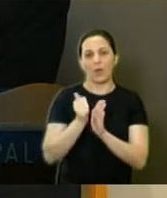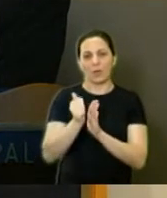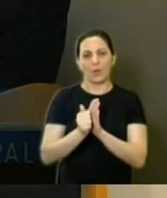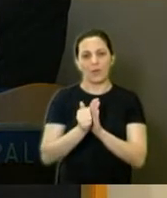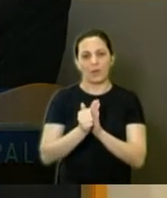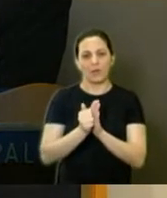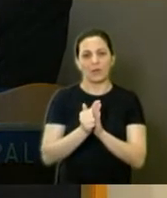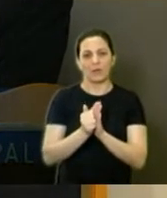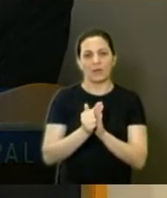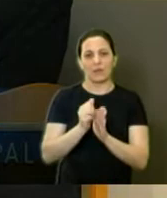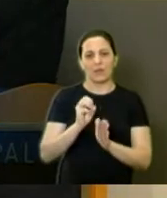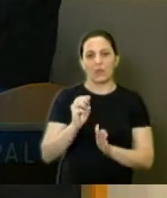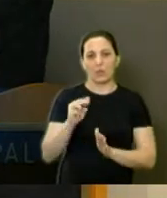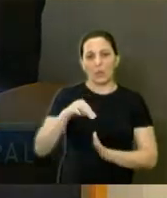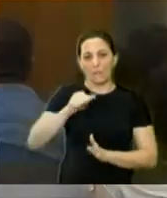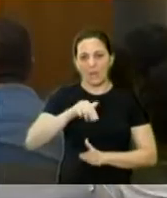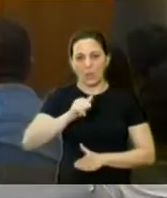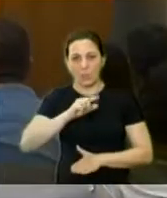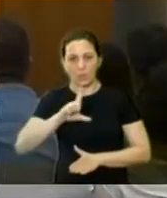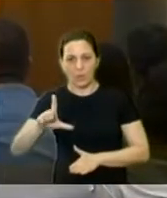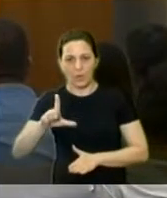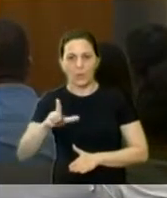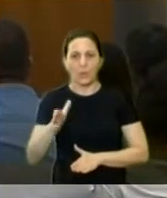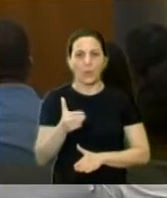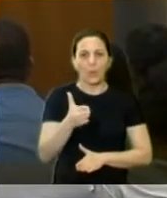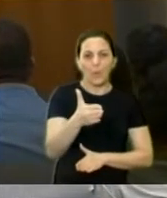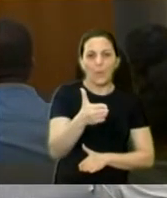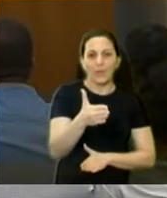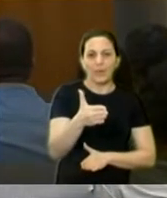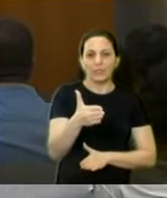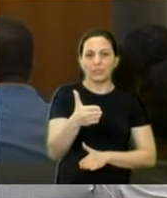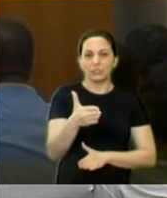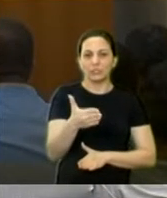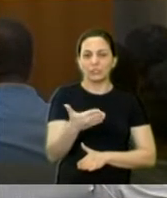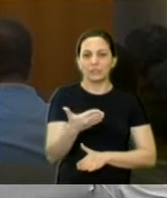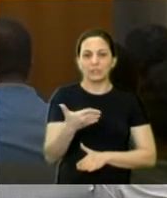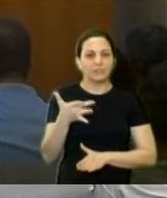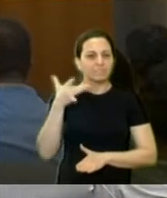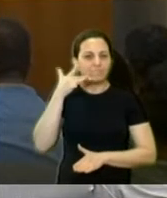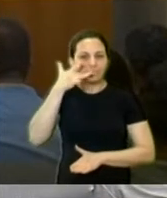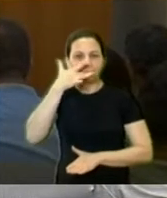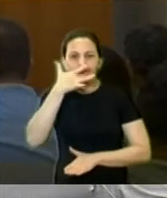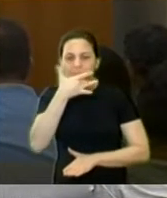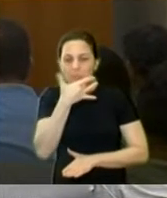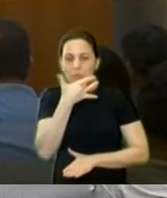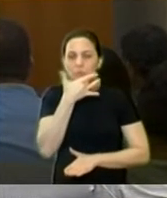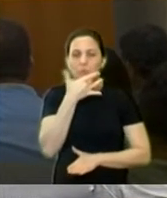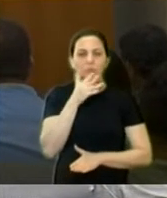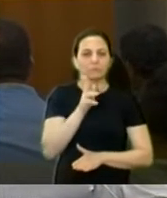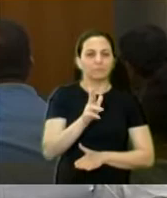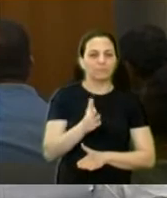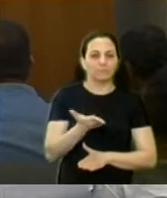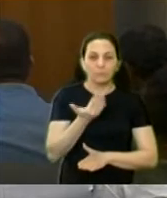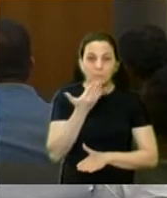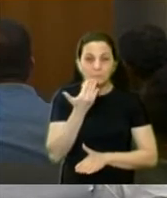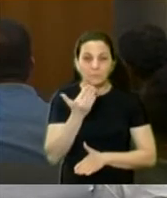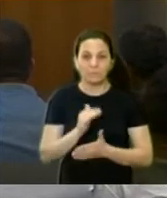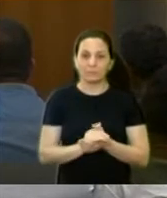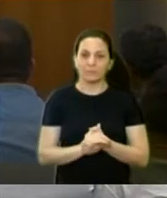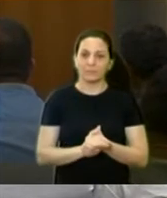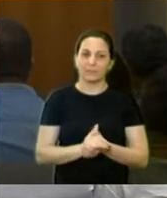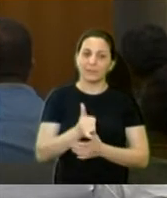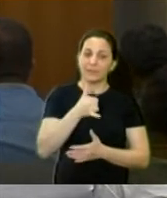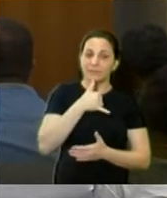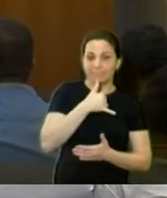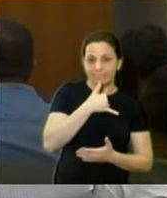Manuel? Né? Aquele peixe que nós degustávamos, muito, muito, muito bom. Né? Então, eu disse,